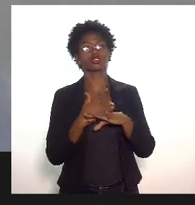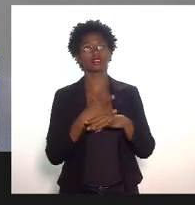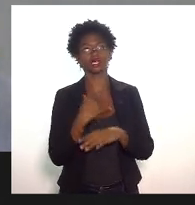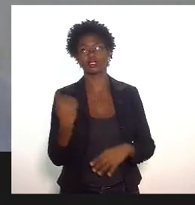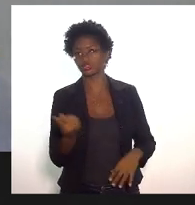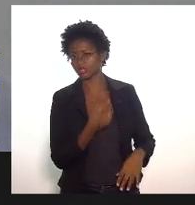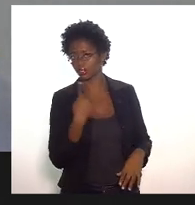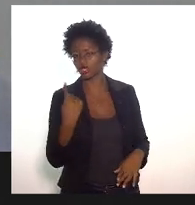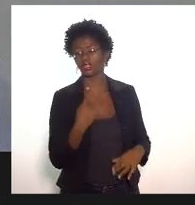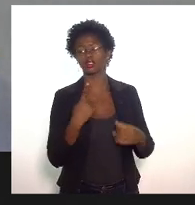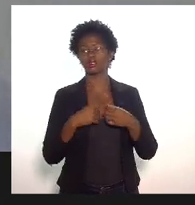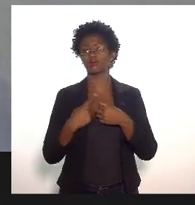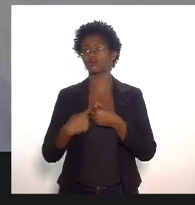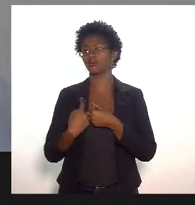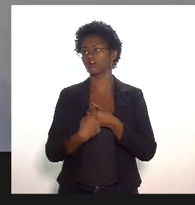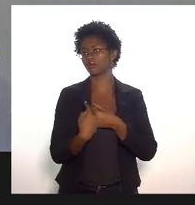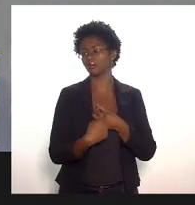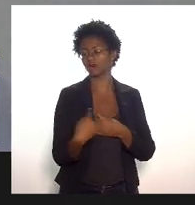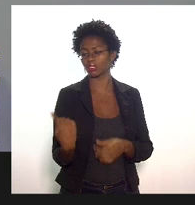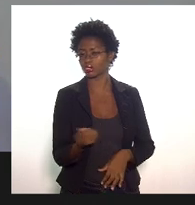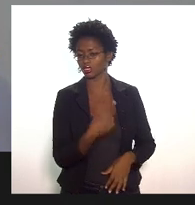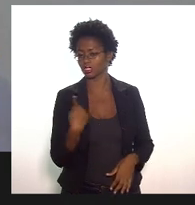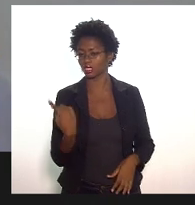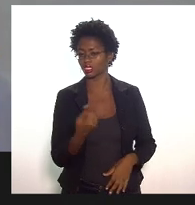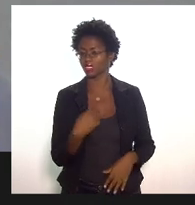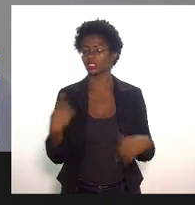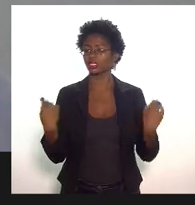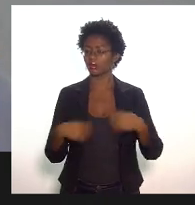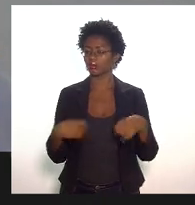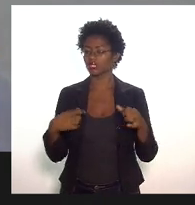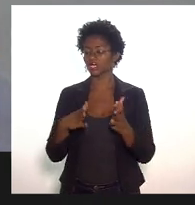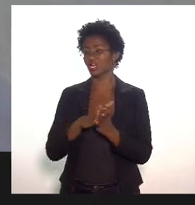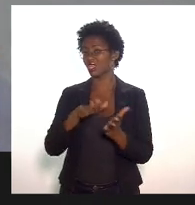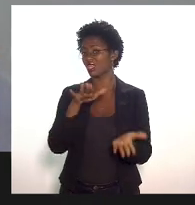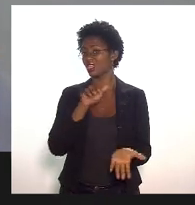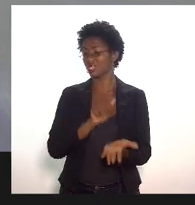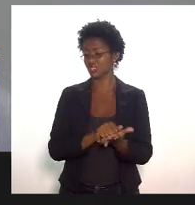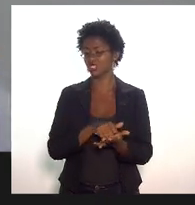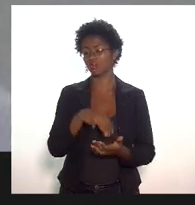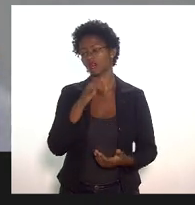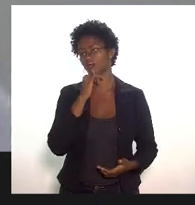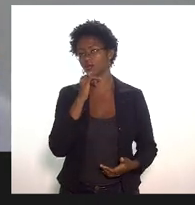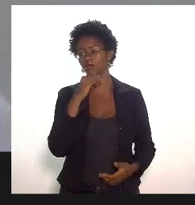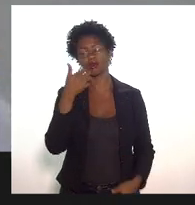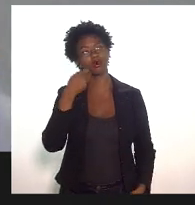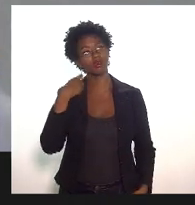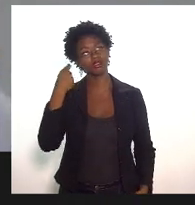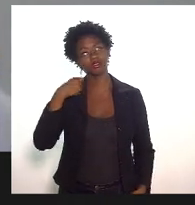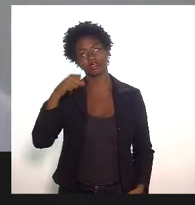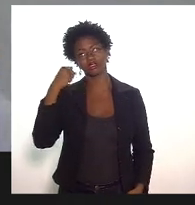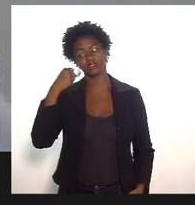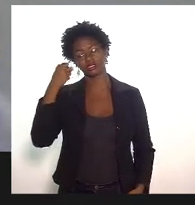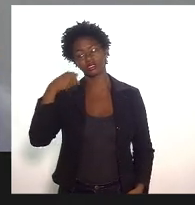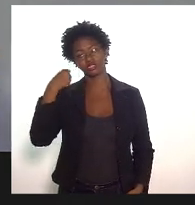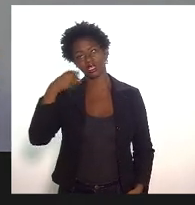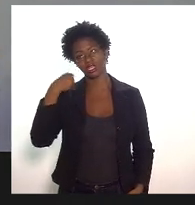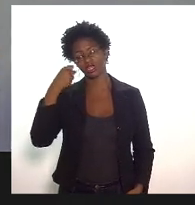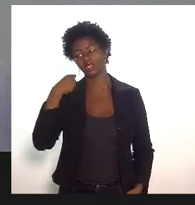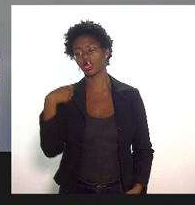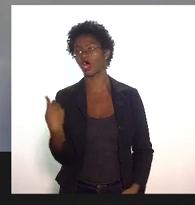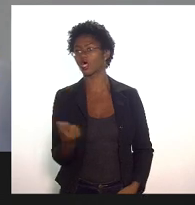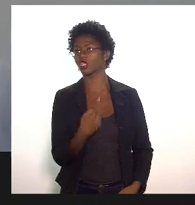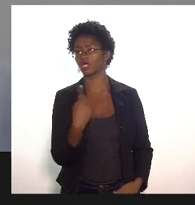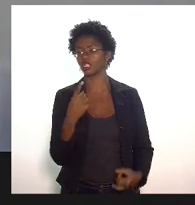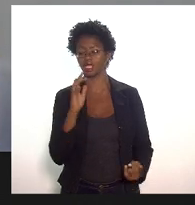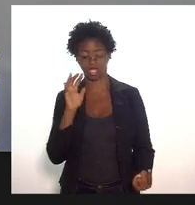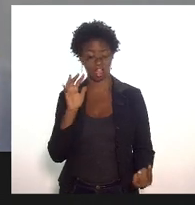que a gente precisa deixar registrado, senador, de que o impacto, ele é